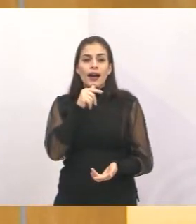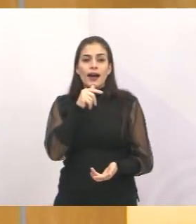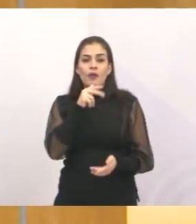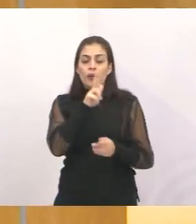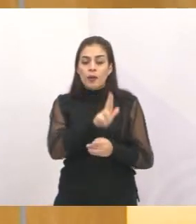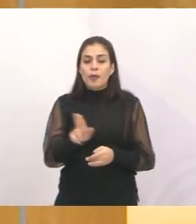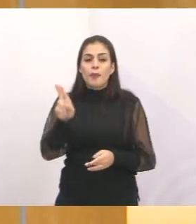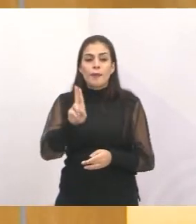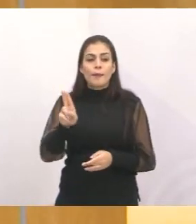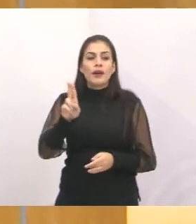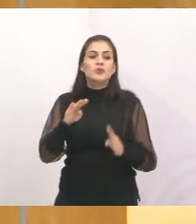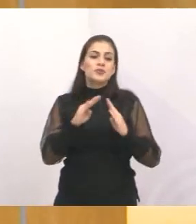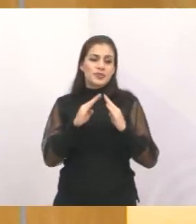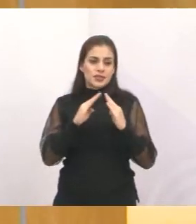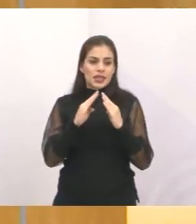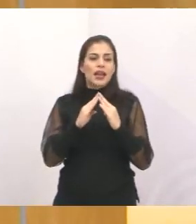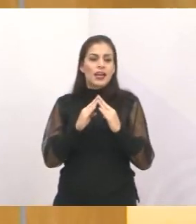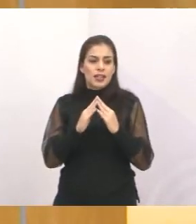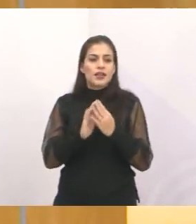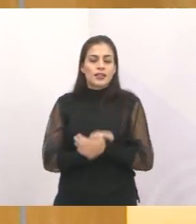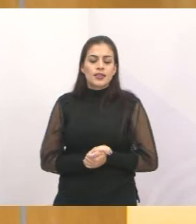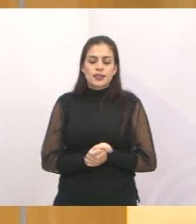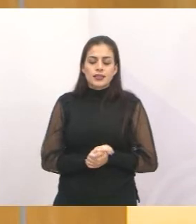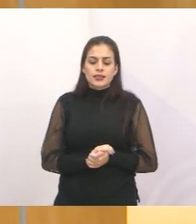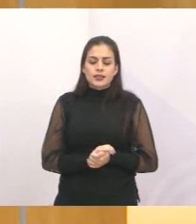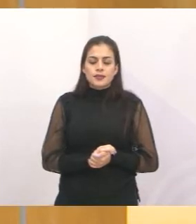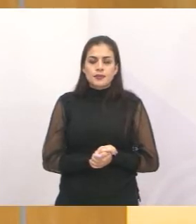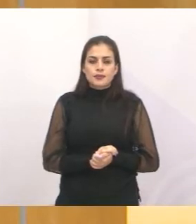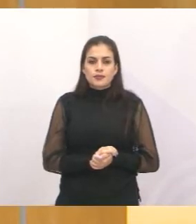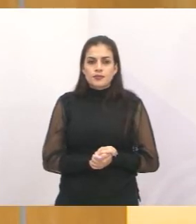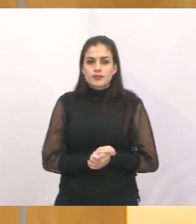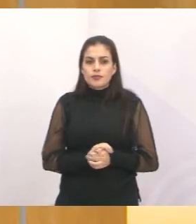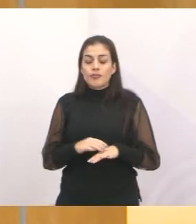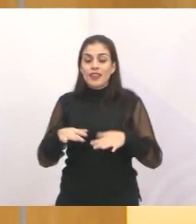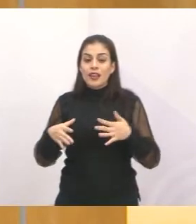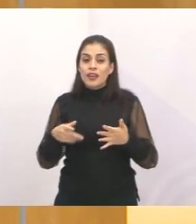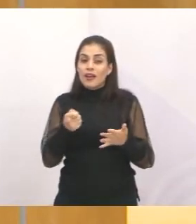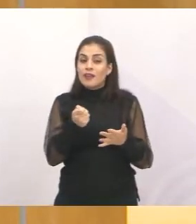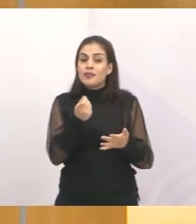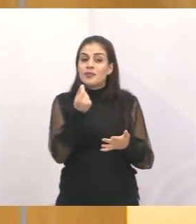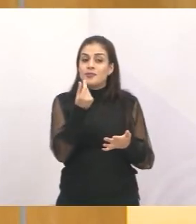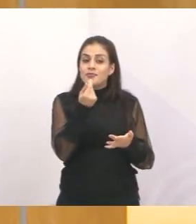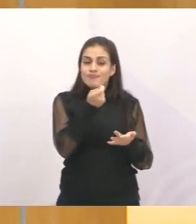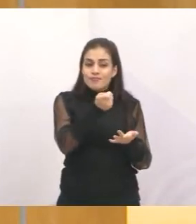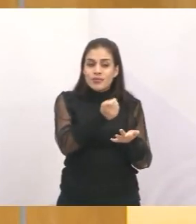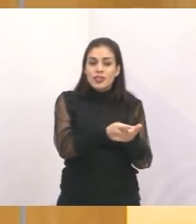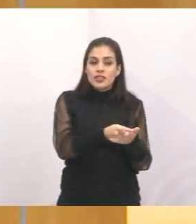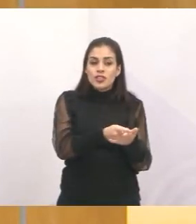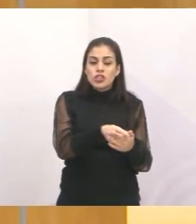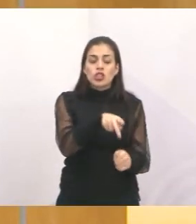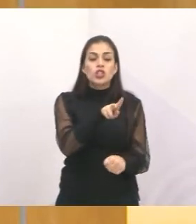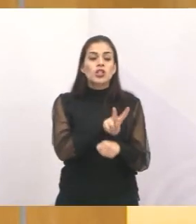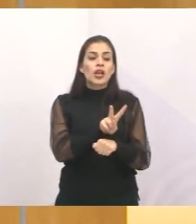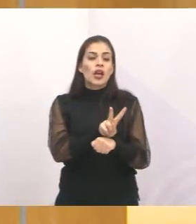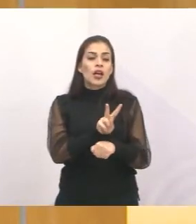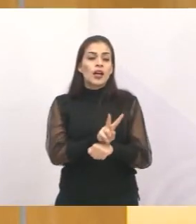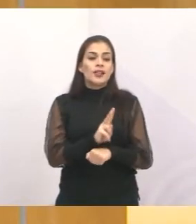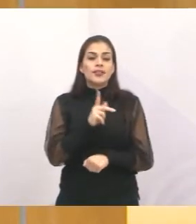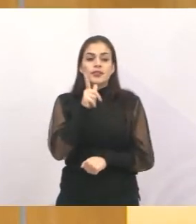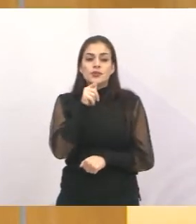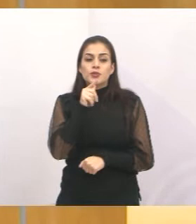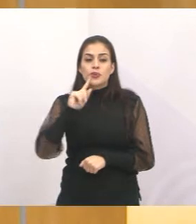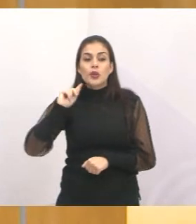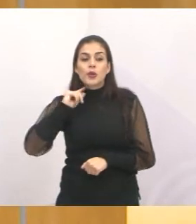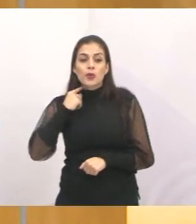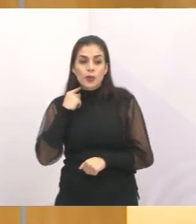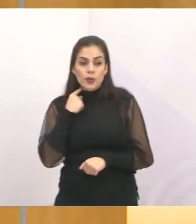e abastecer a população da nossa cidade. Então, investir no tratamento do esgoto é a gente